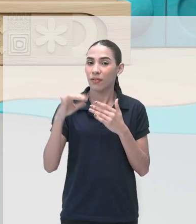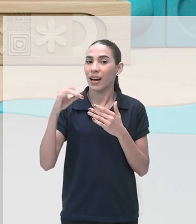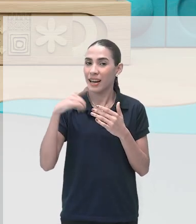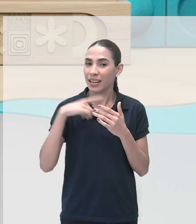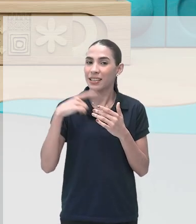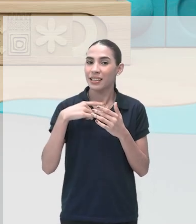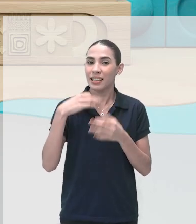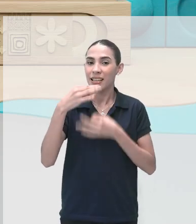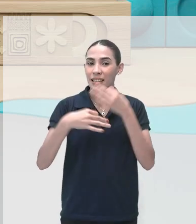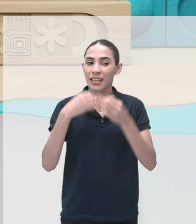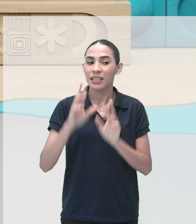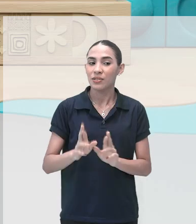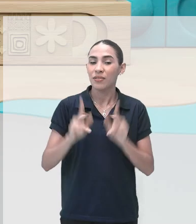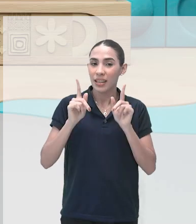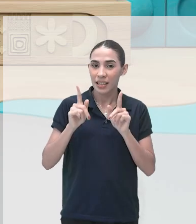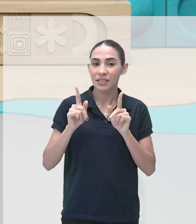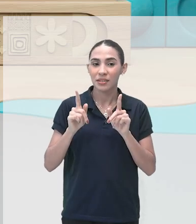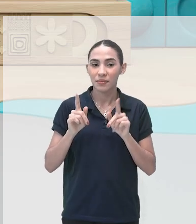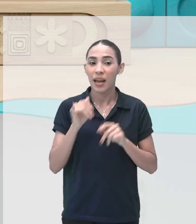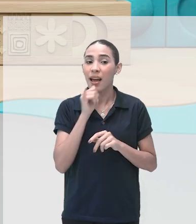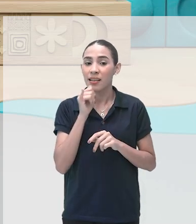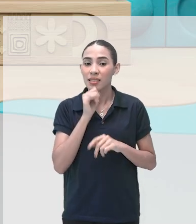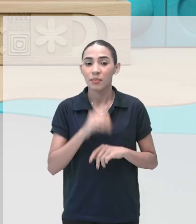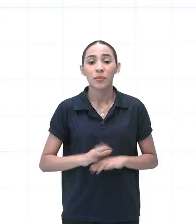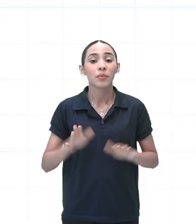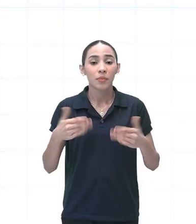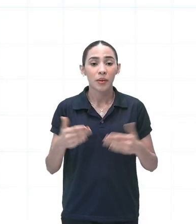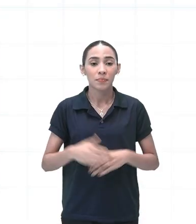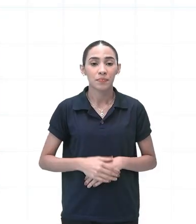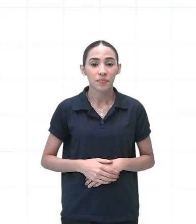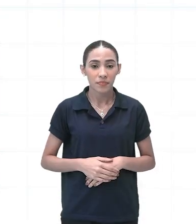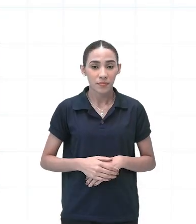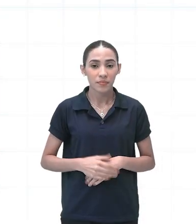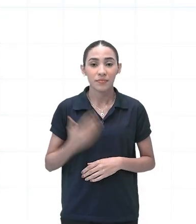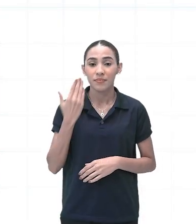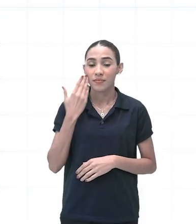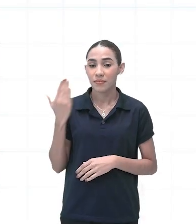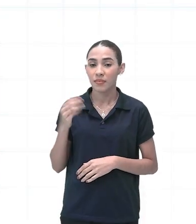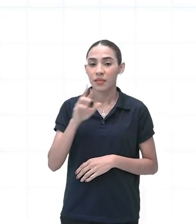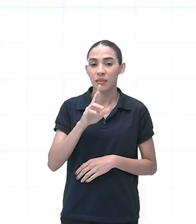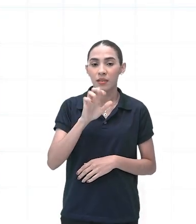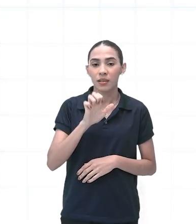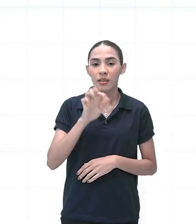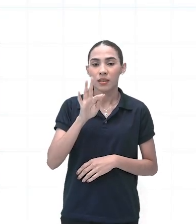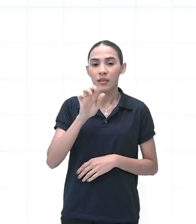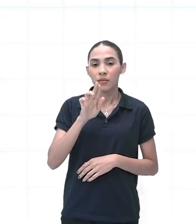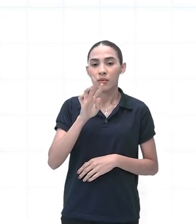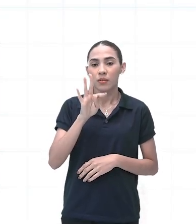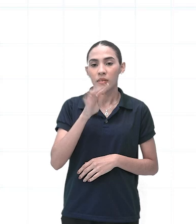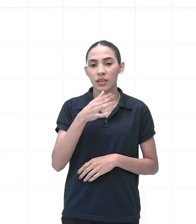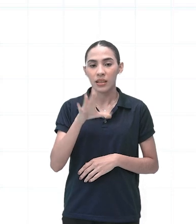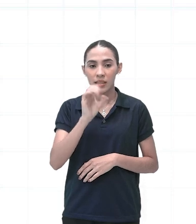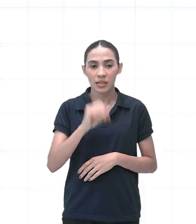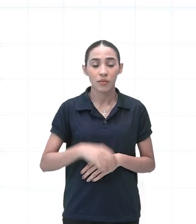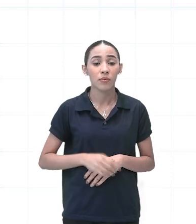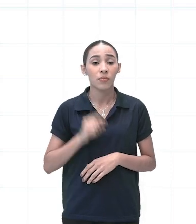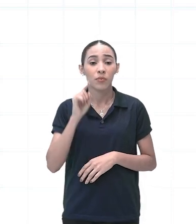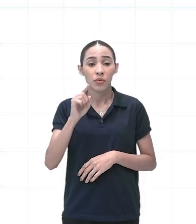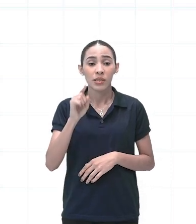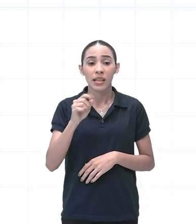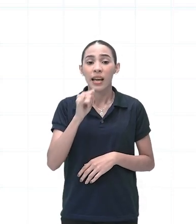movimento argumentativo diferente. Qual seria? Seria o movimento argumentativo de refutação, quando